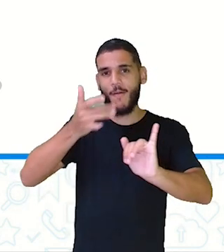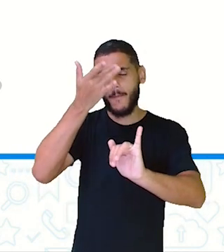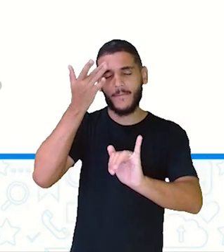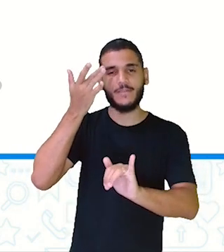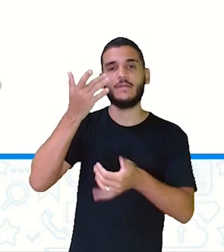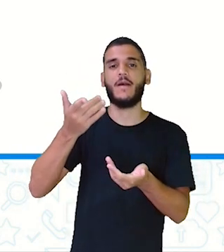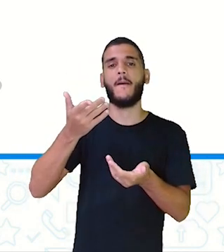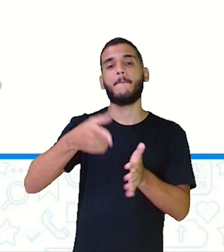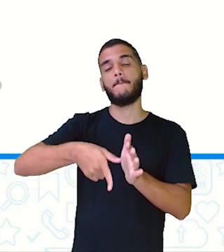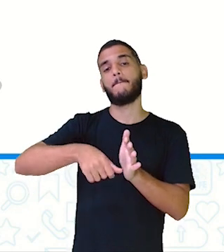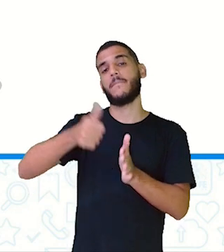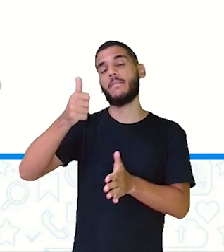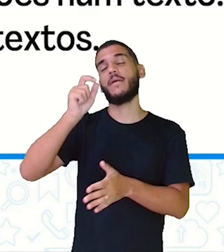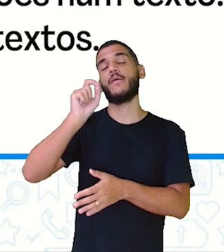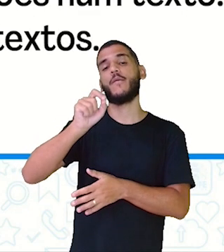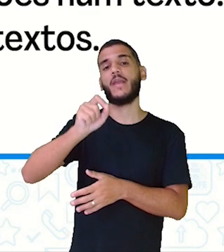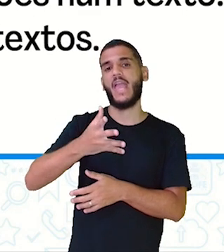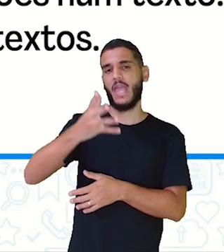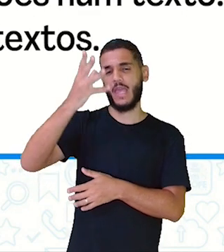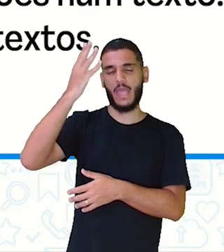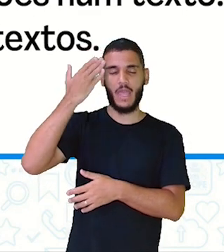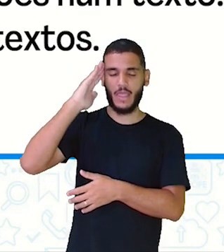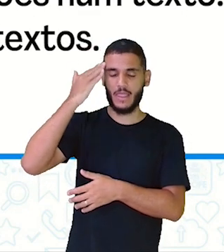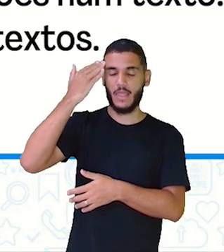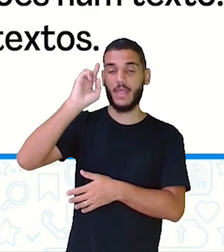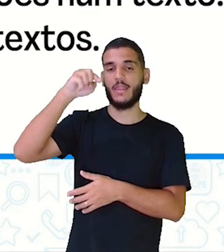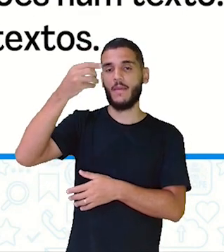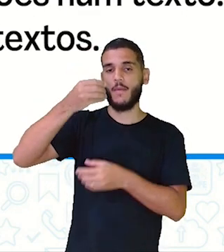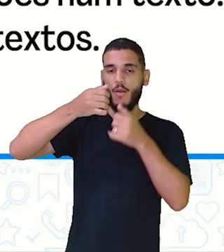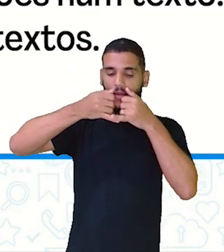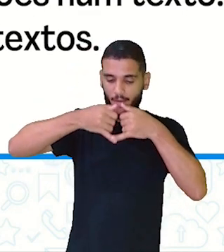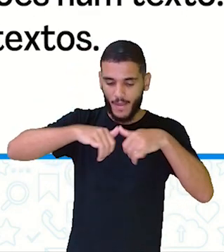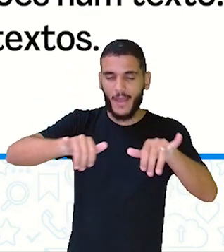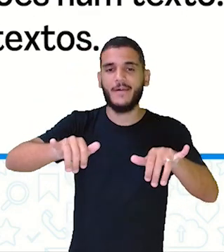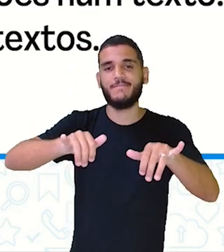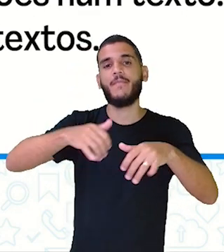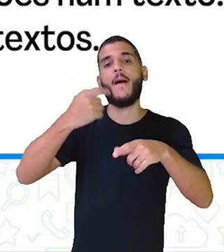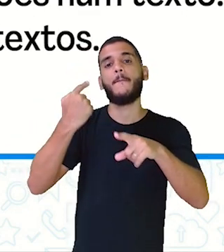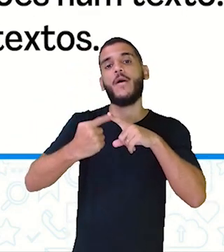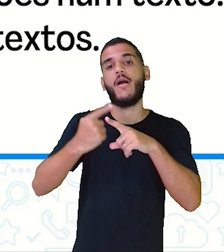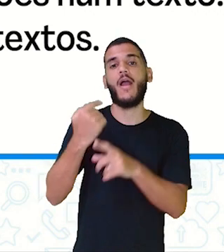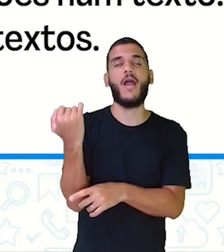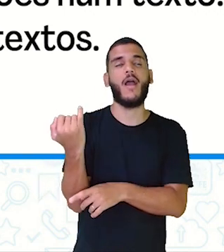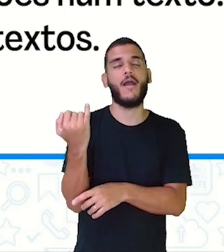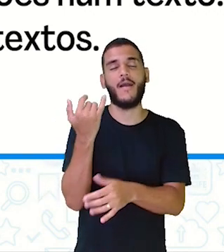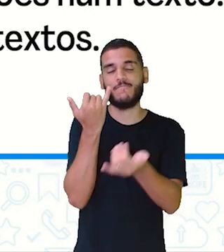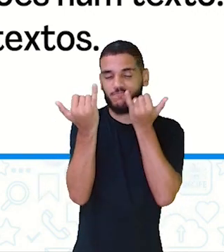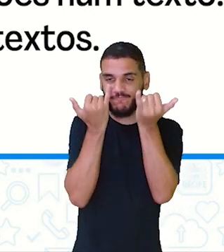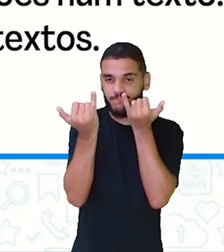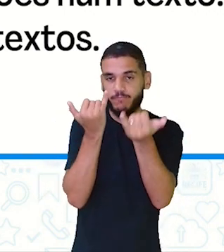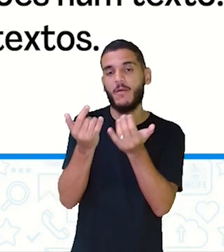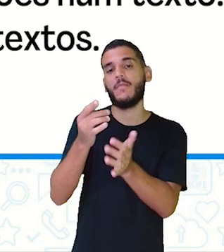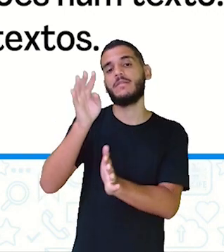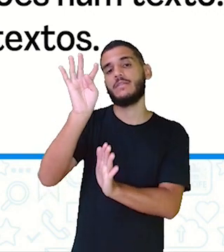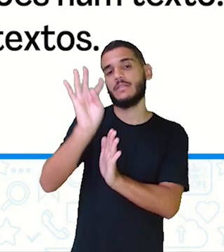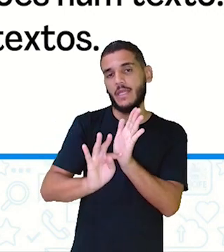em geral. Por isso a importância aqui, ó, gente, da transformação das informações em um texto,